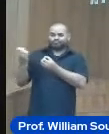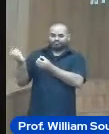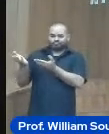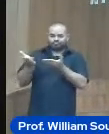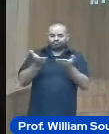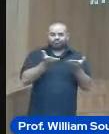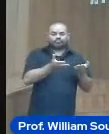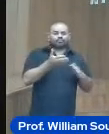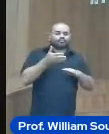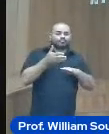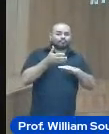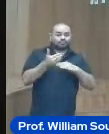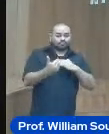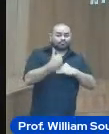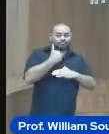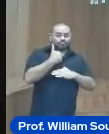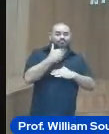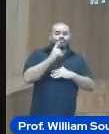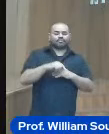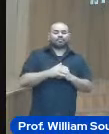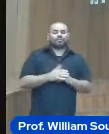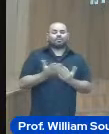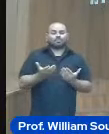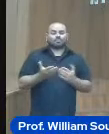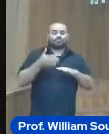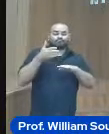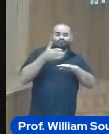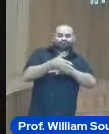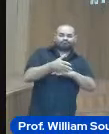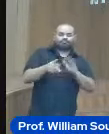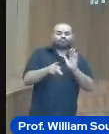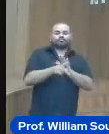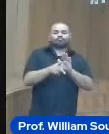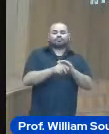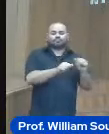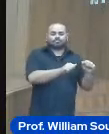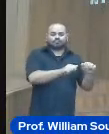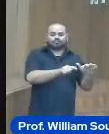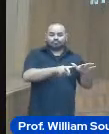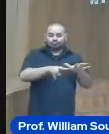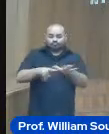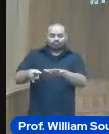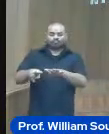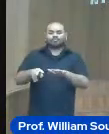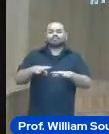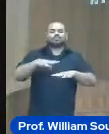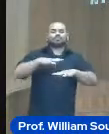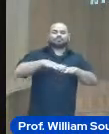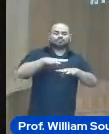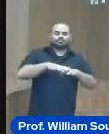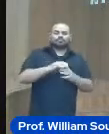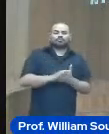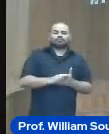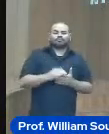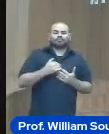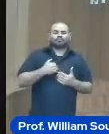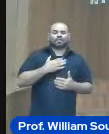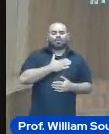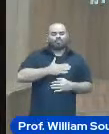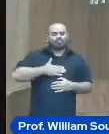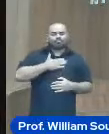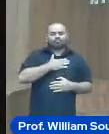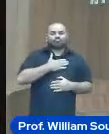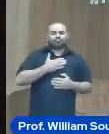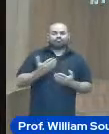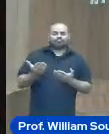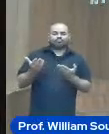poder participar da semana. É uma honra estar aqui com vocês. Queria também saudar a professora